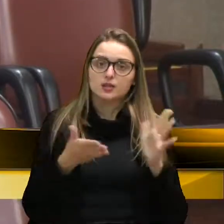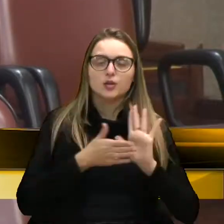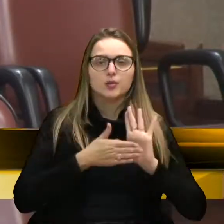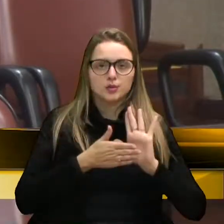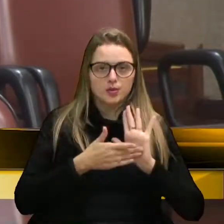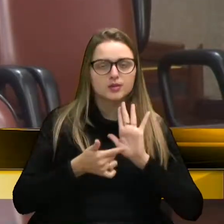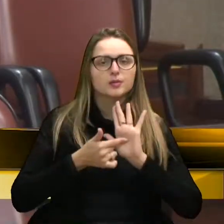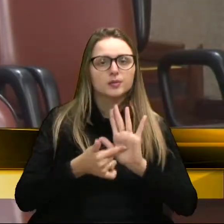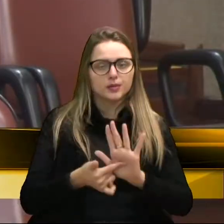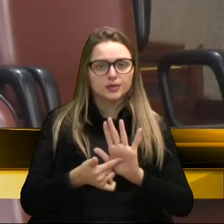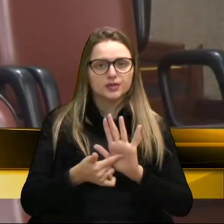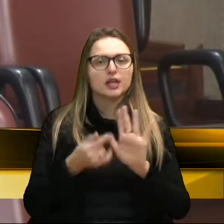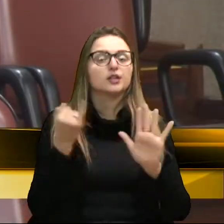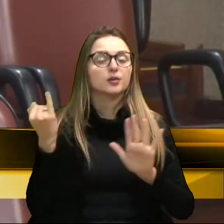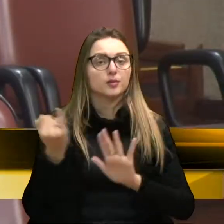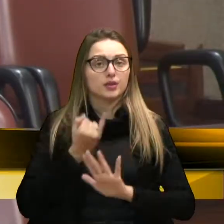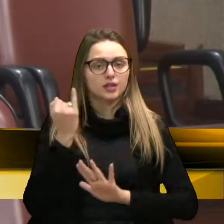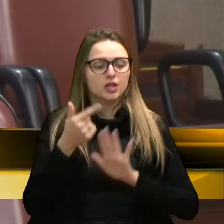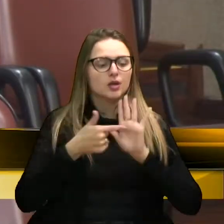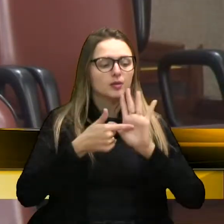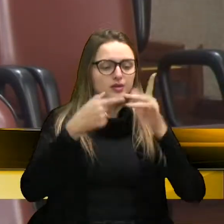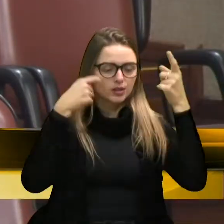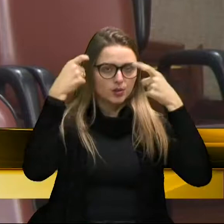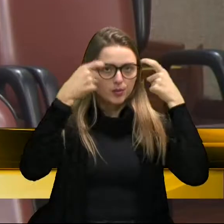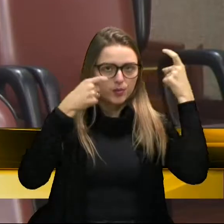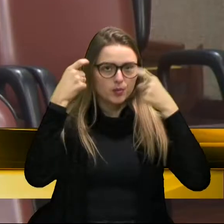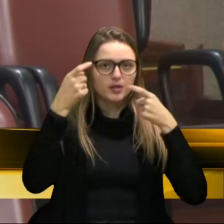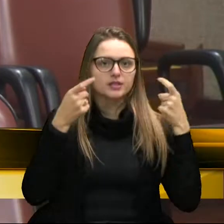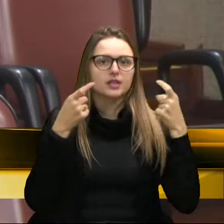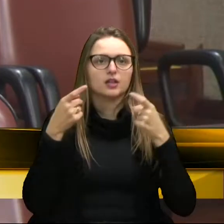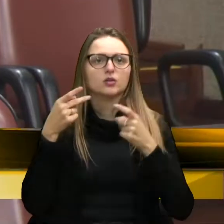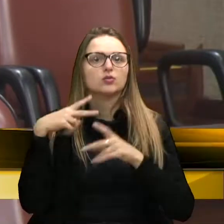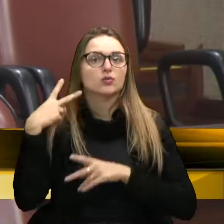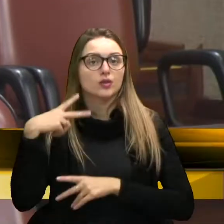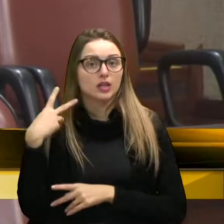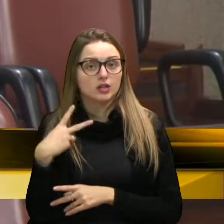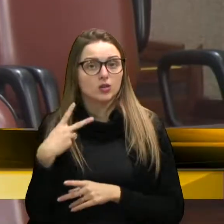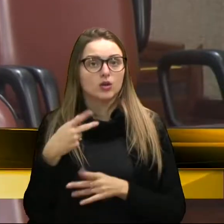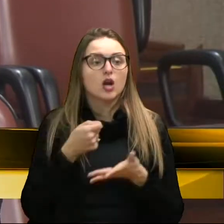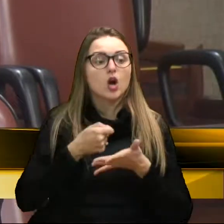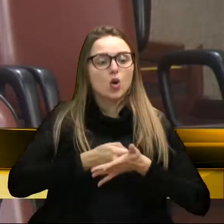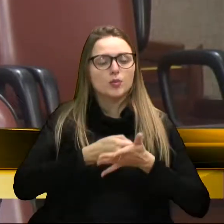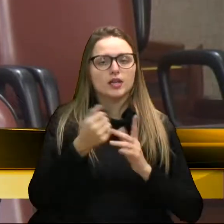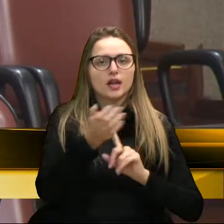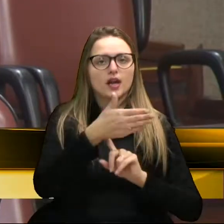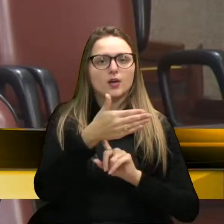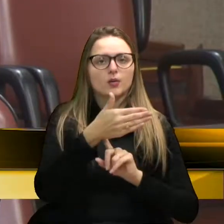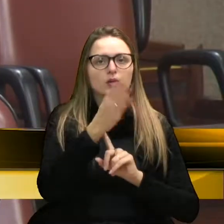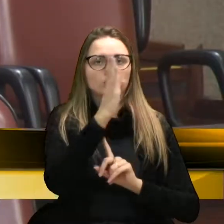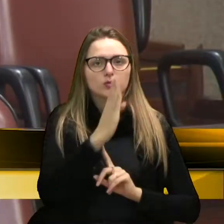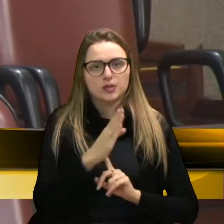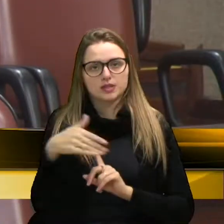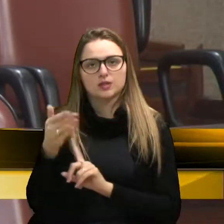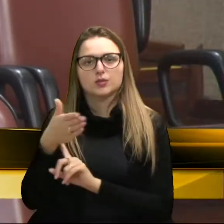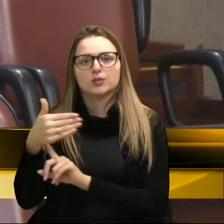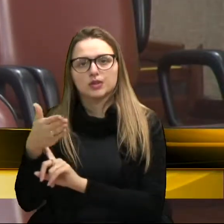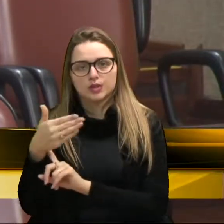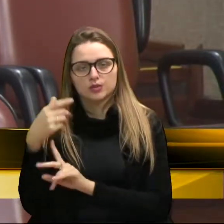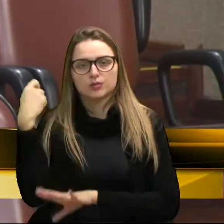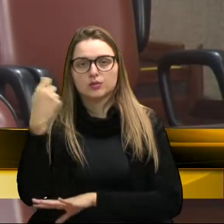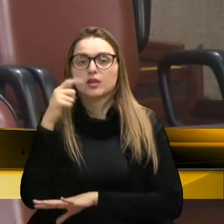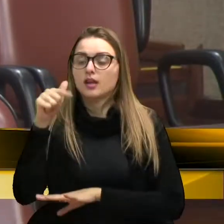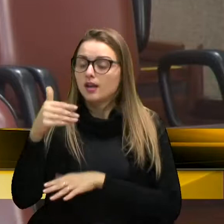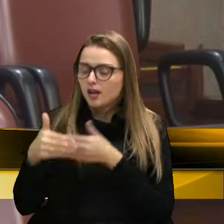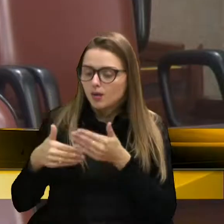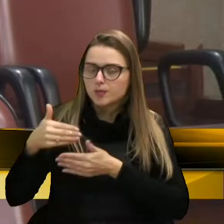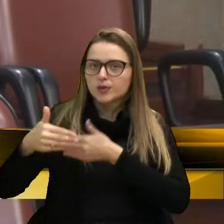apresentada, demonstrando a preocupação do parlamentar em obrigar a execução do hino nacional e hasteamento das bandeiras, é apenas um passo no